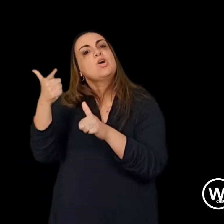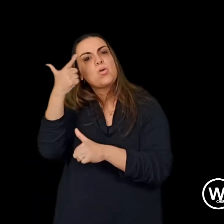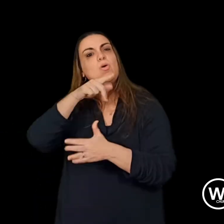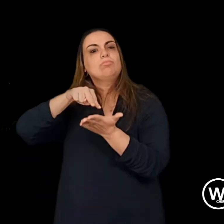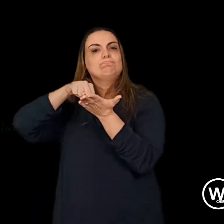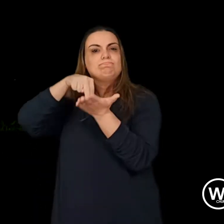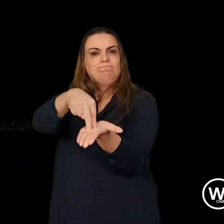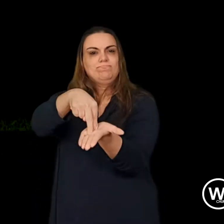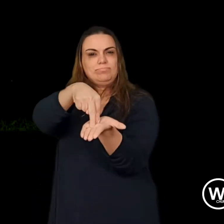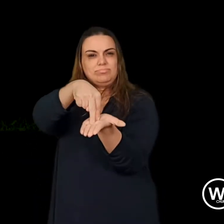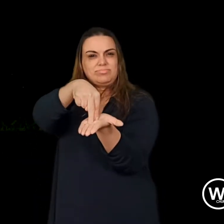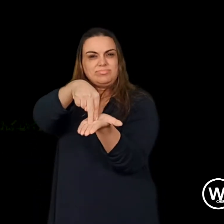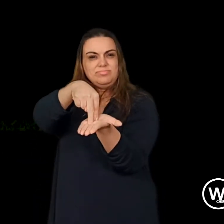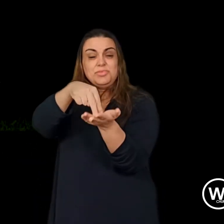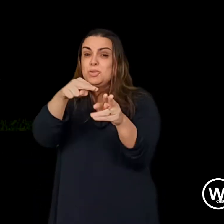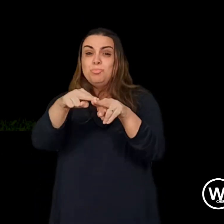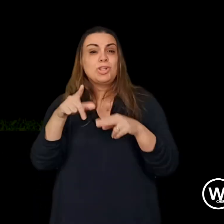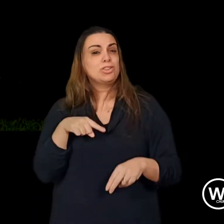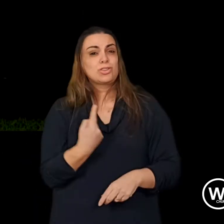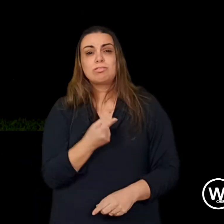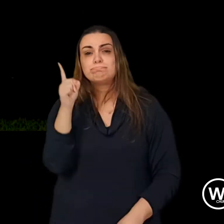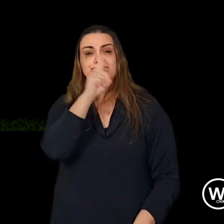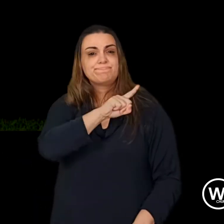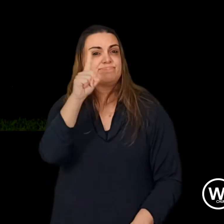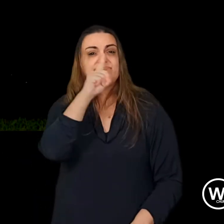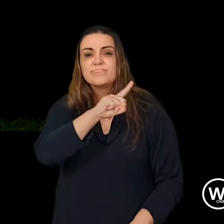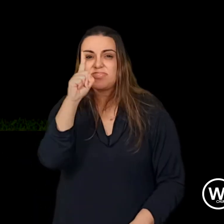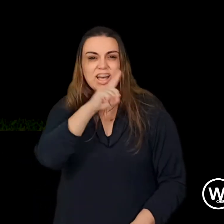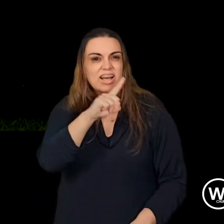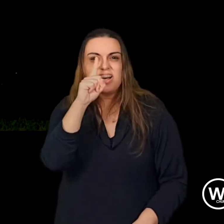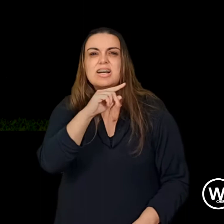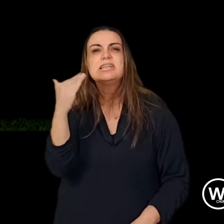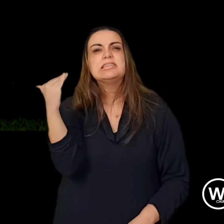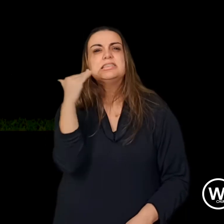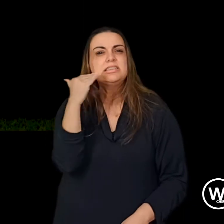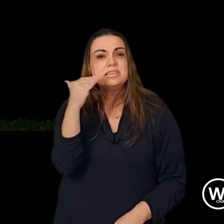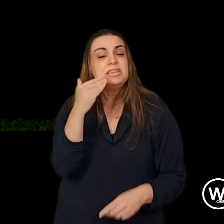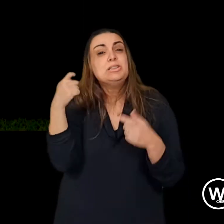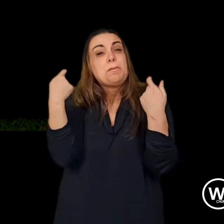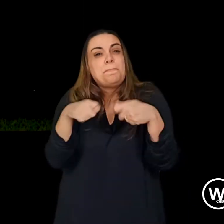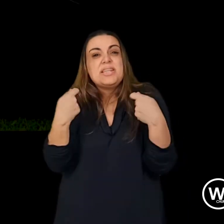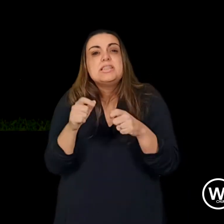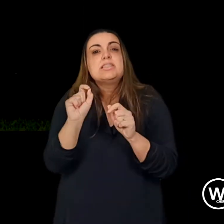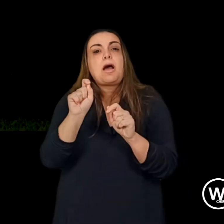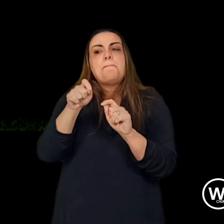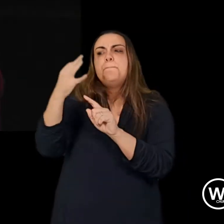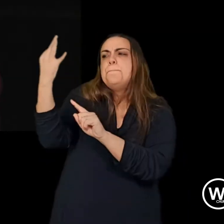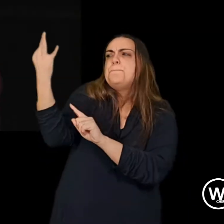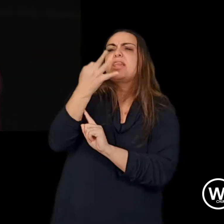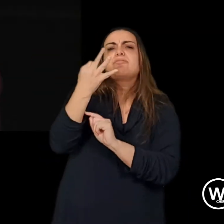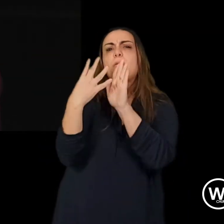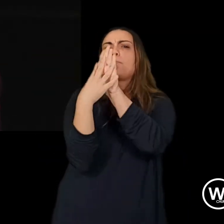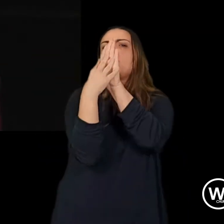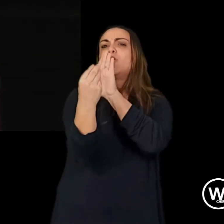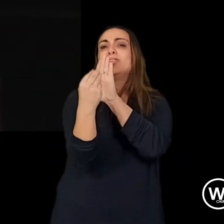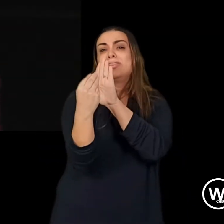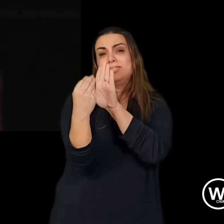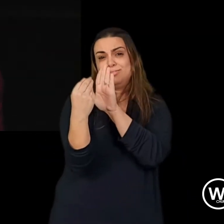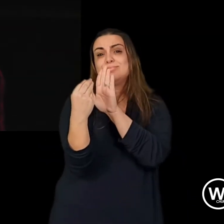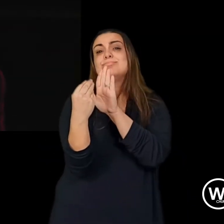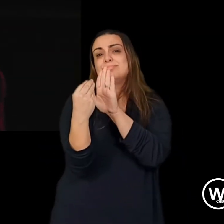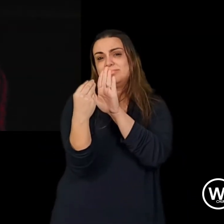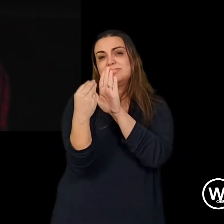nós precisamos encarar. Somos seres imperfeitos, falhos, que precisamos de um ser perfeito e inabalável. A